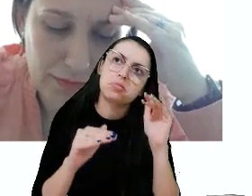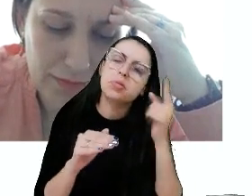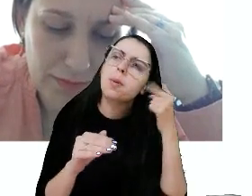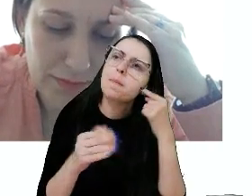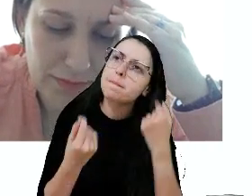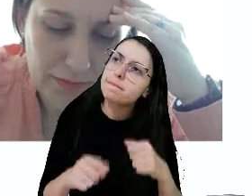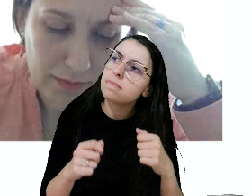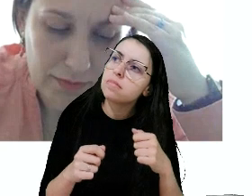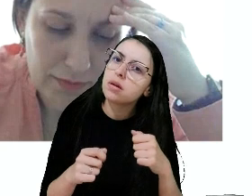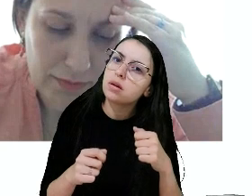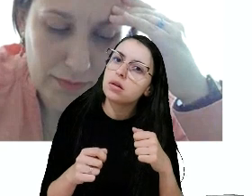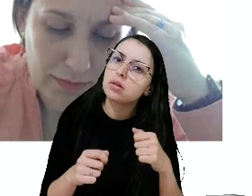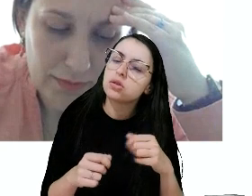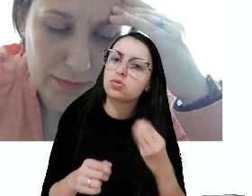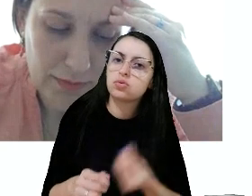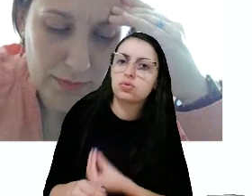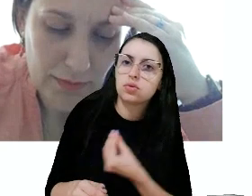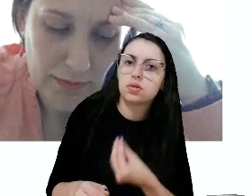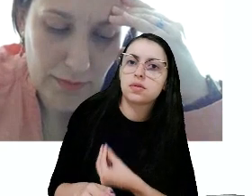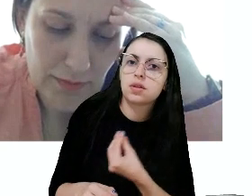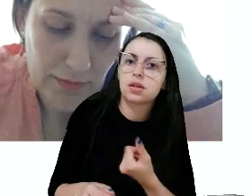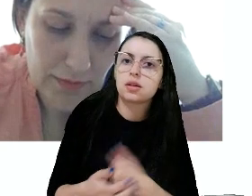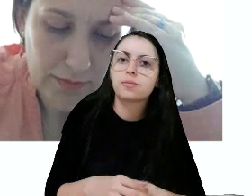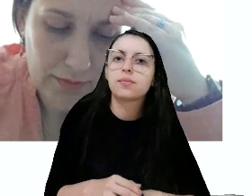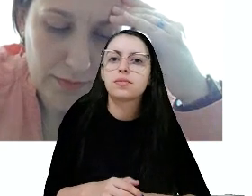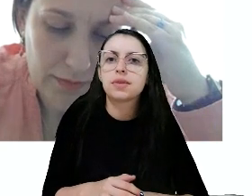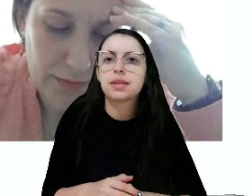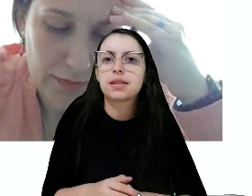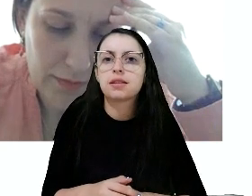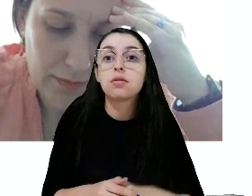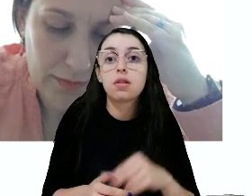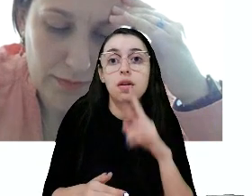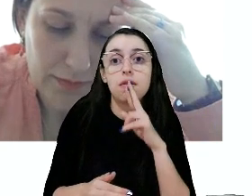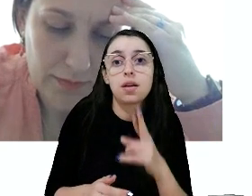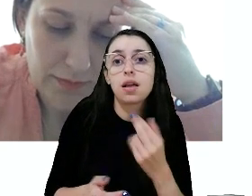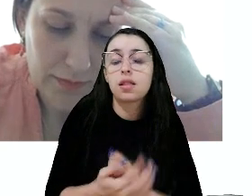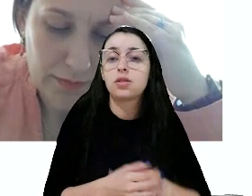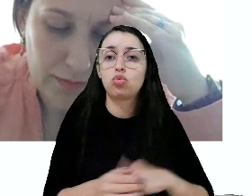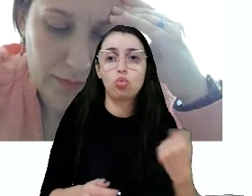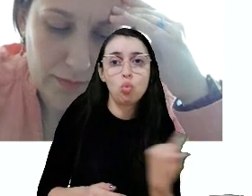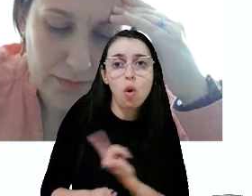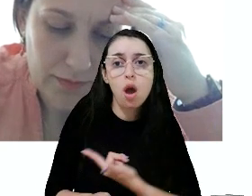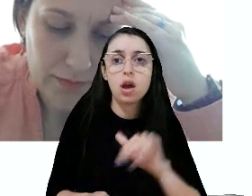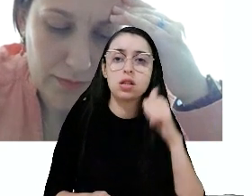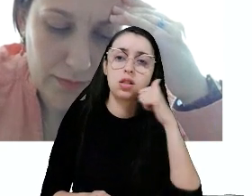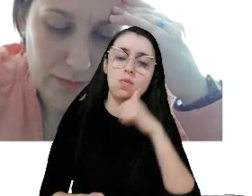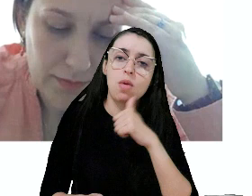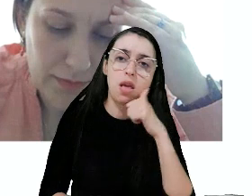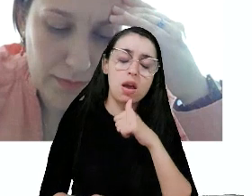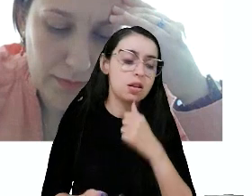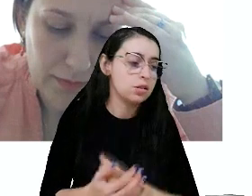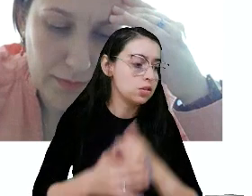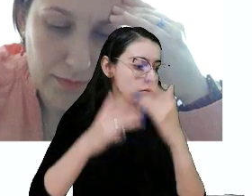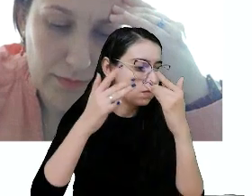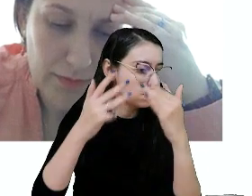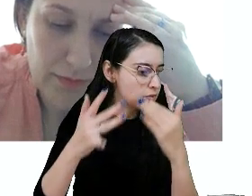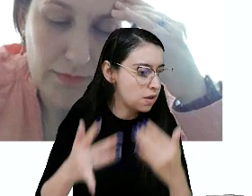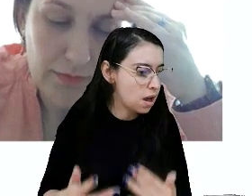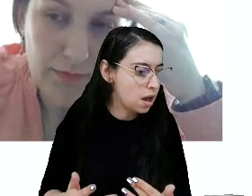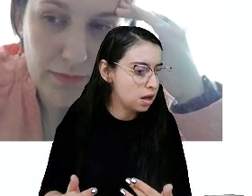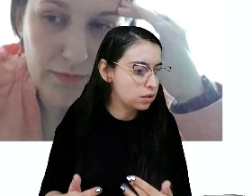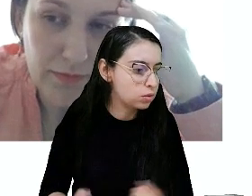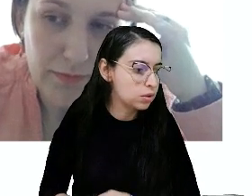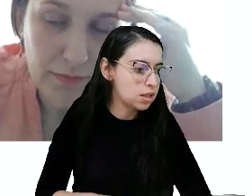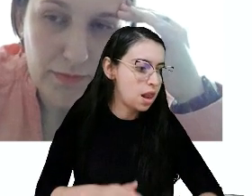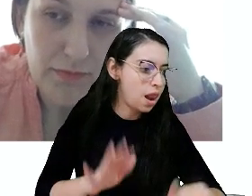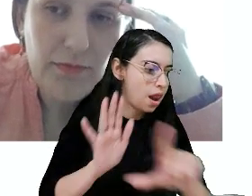distópico nós estamos vivendo e, muito especialmente, no que diz respeito a nós mulheres, com essa enxurrada de projetos de